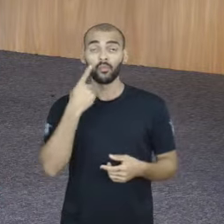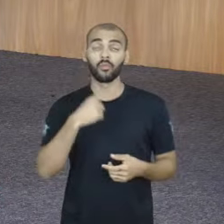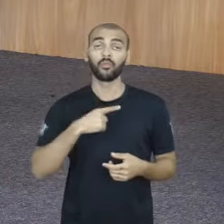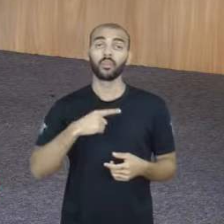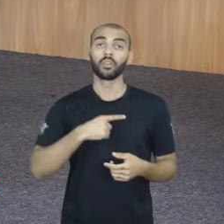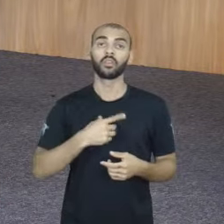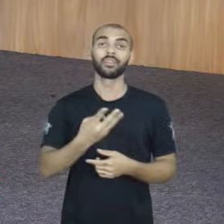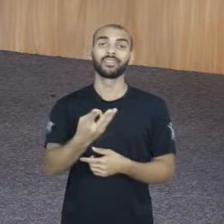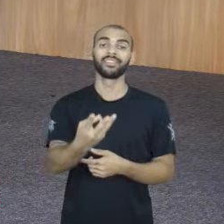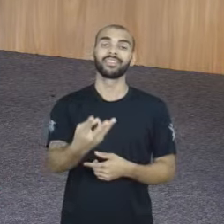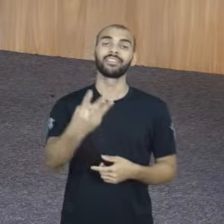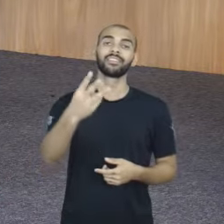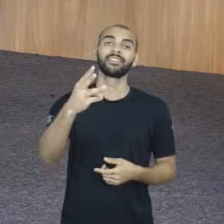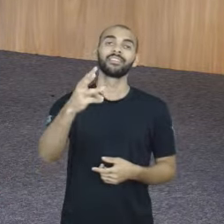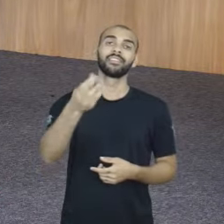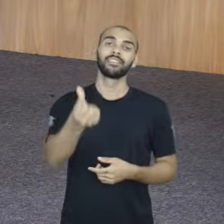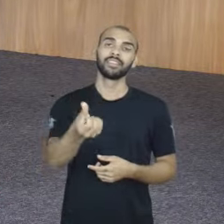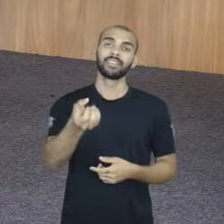de